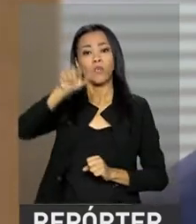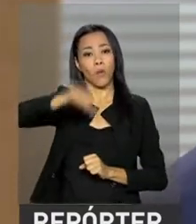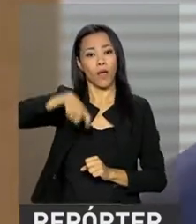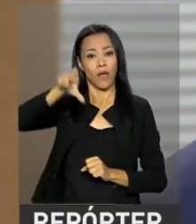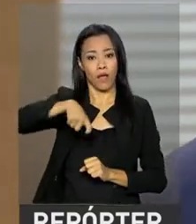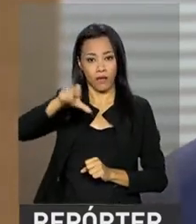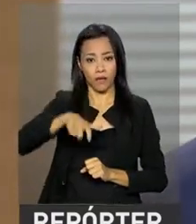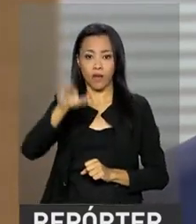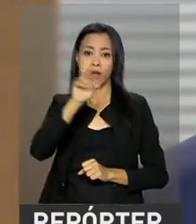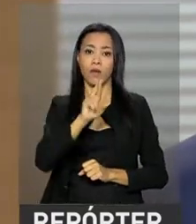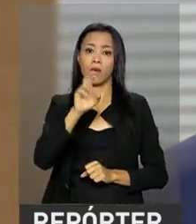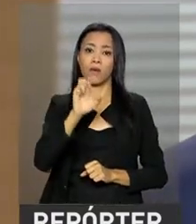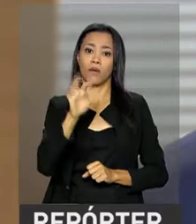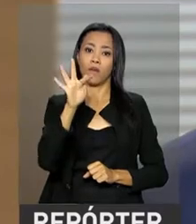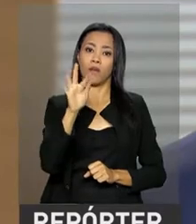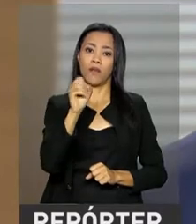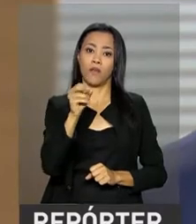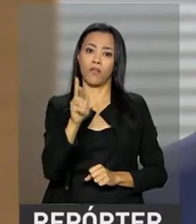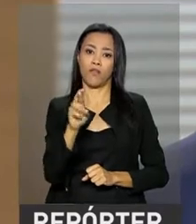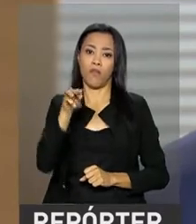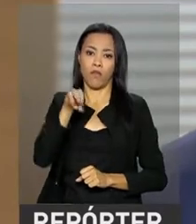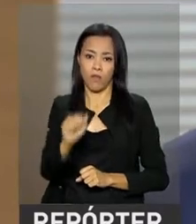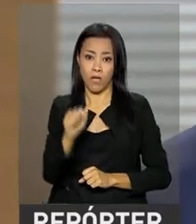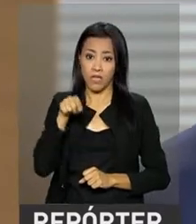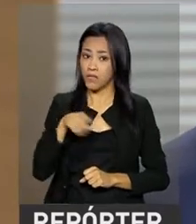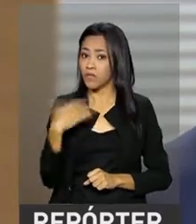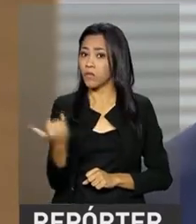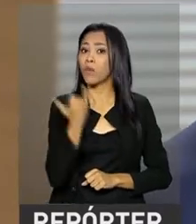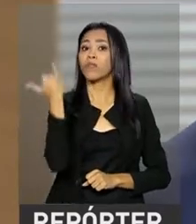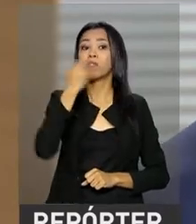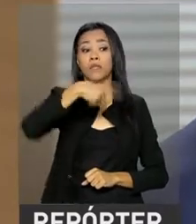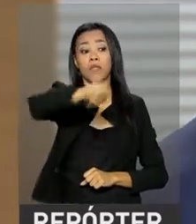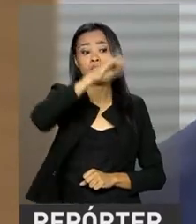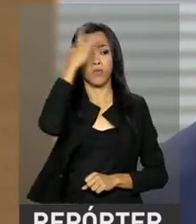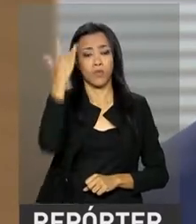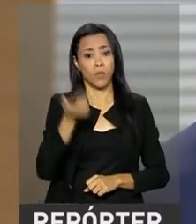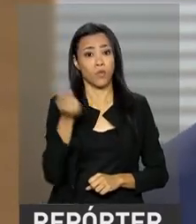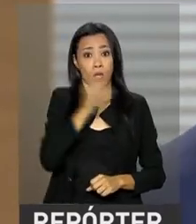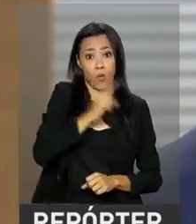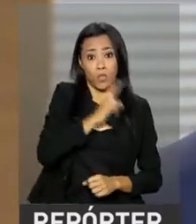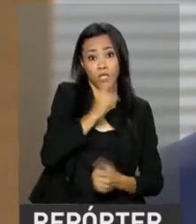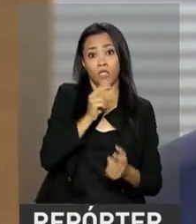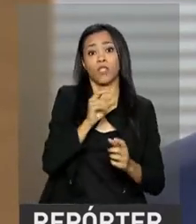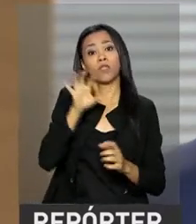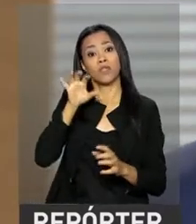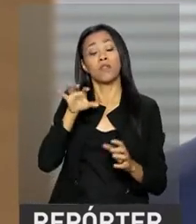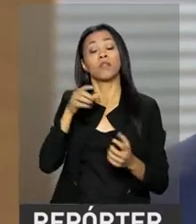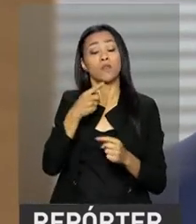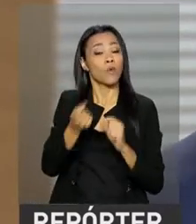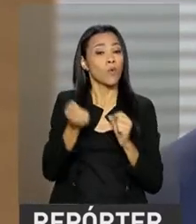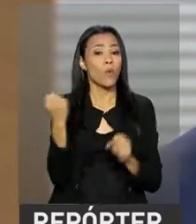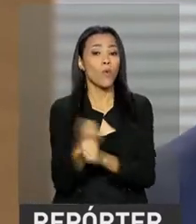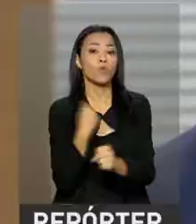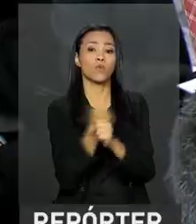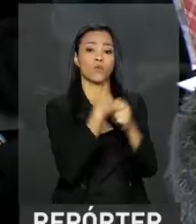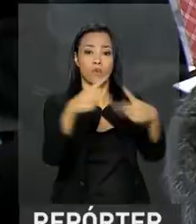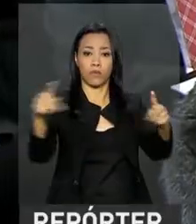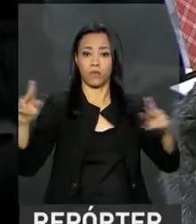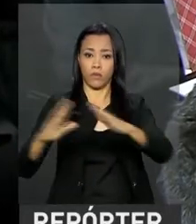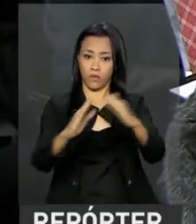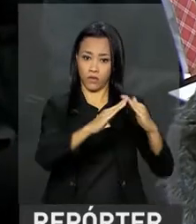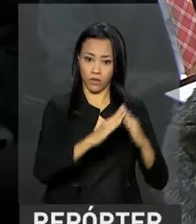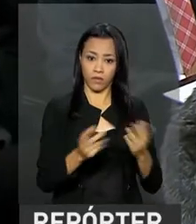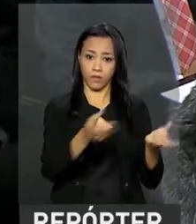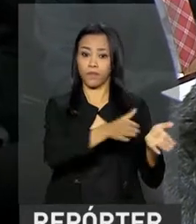reforma isso é fundamental para que as pessoas possam com a agilidade necessária reconstruir sua casa em